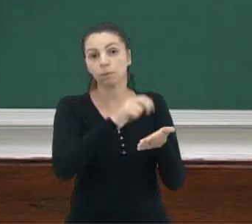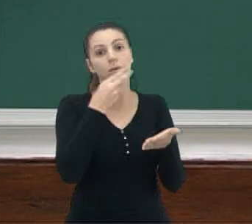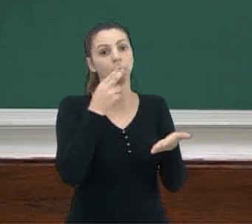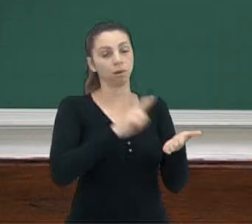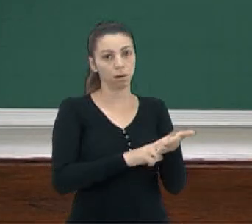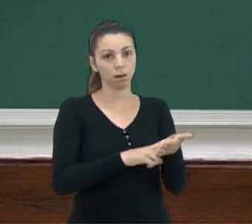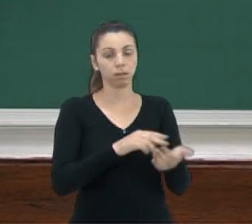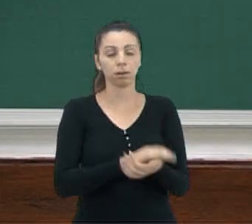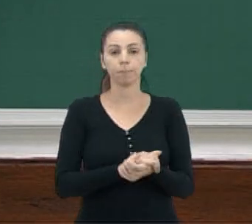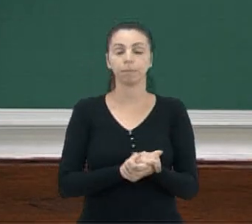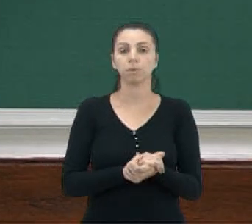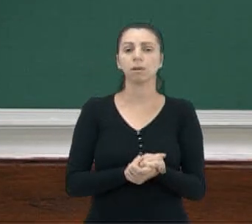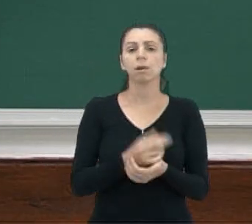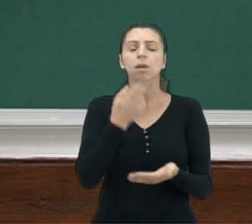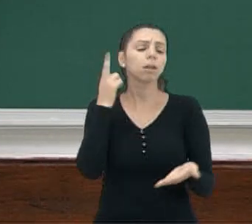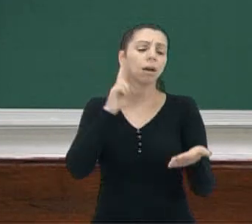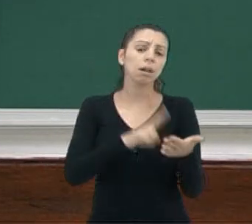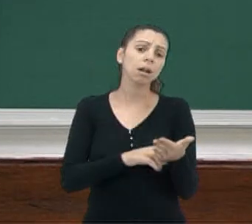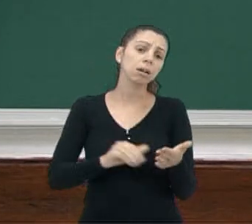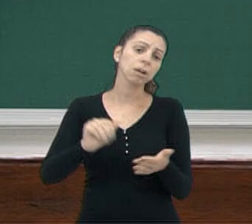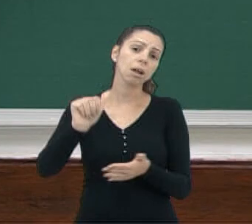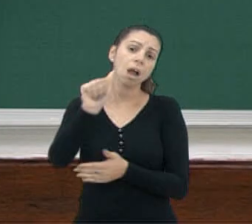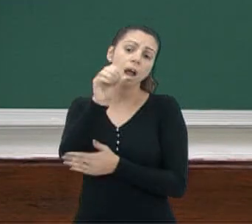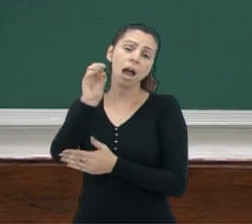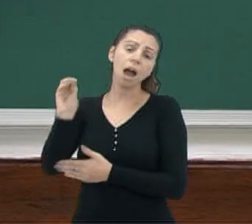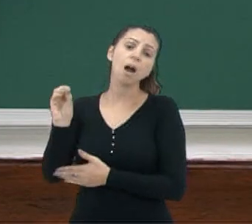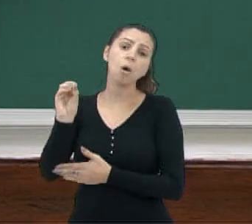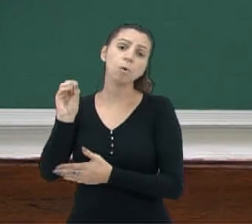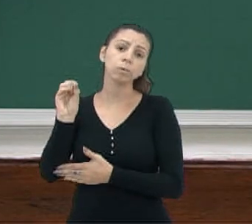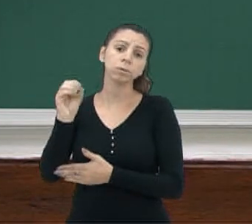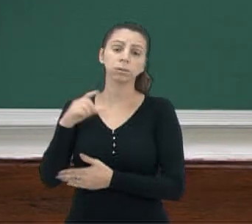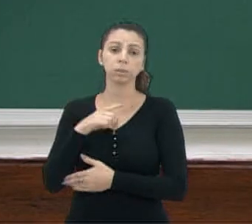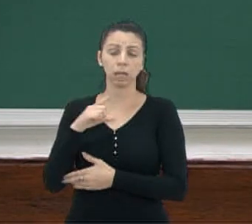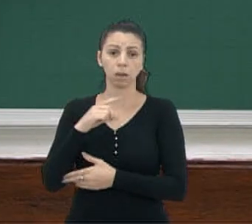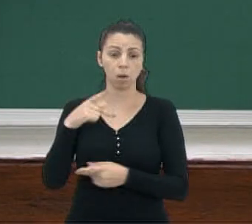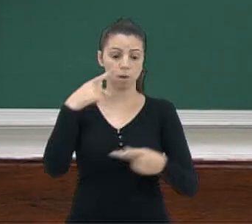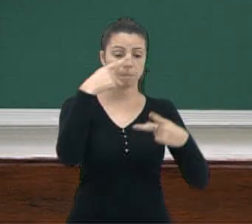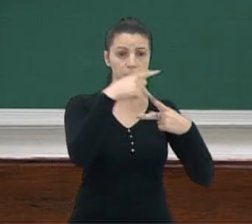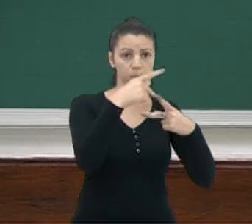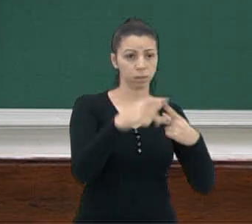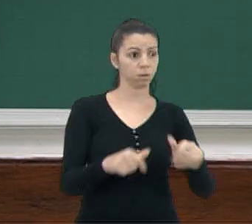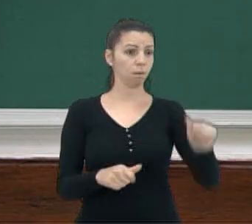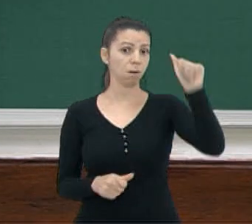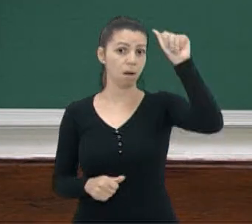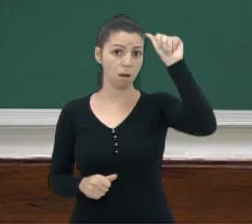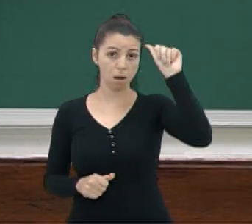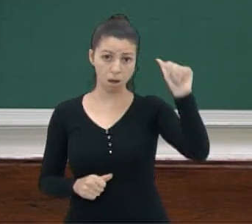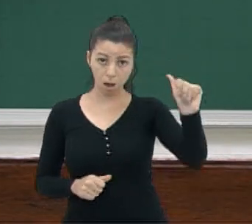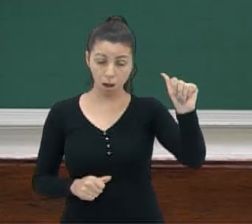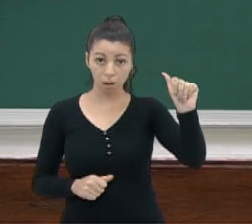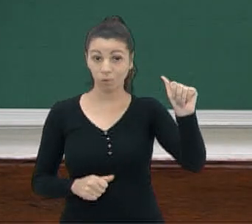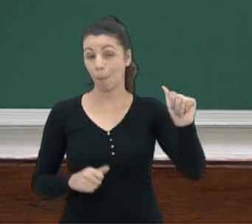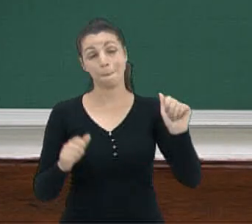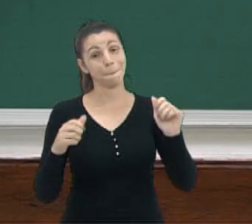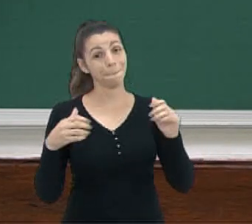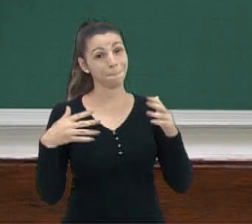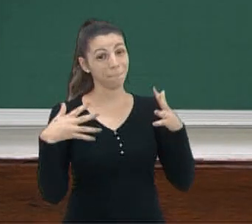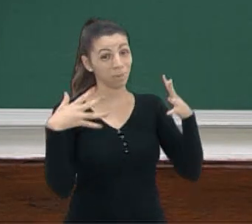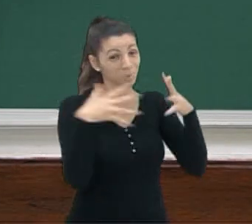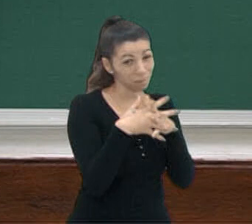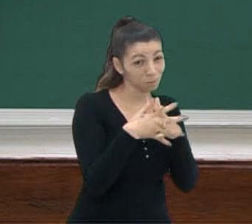carta ao leitor, eu tenho uma combinação da preposição a, não confundir com o artigo a,